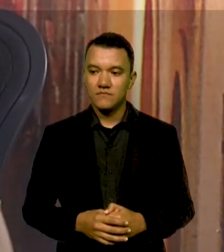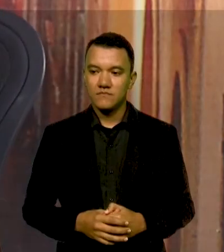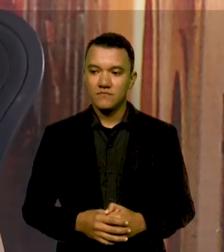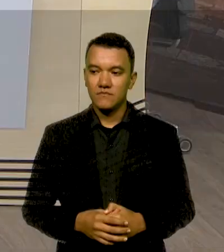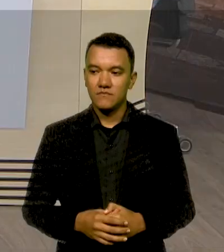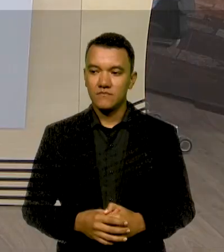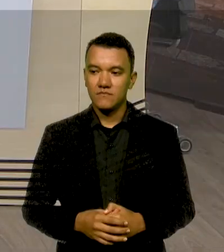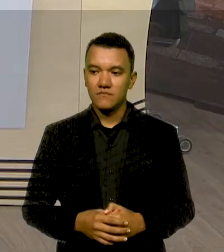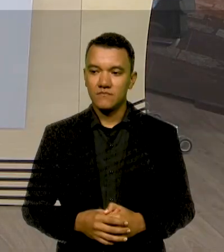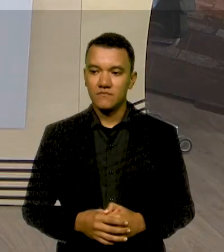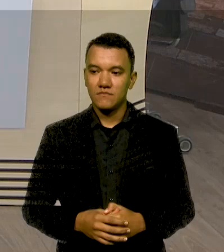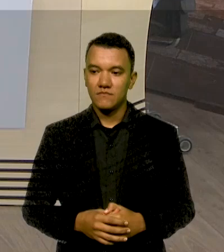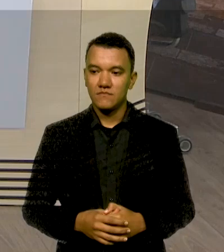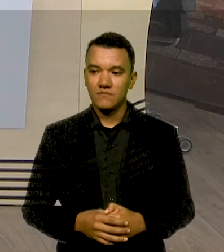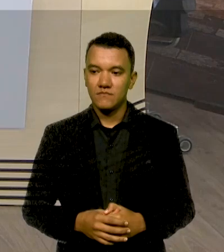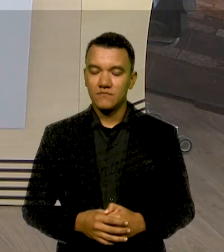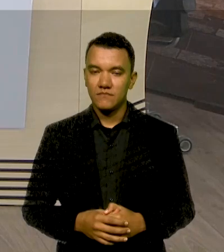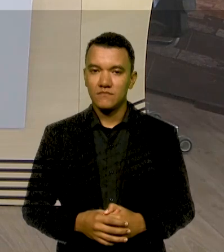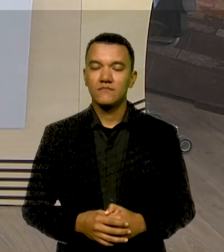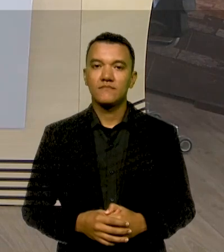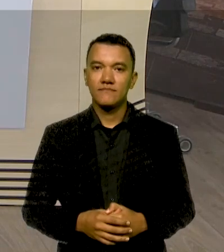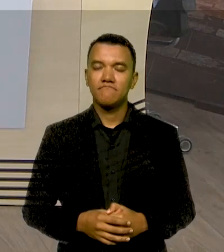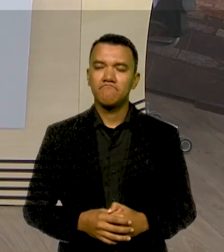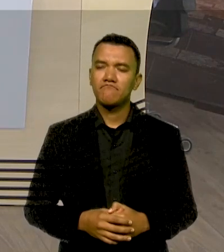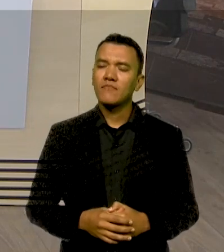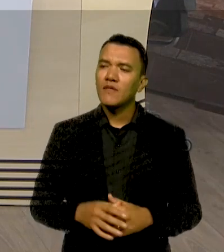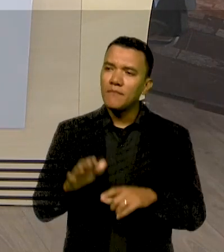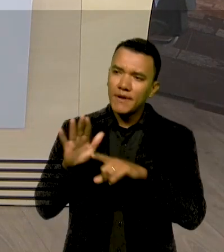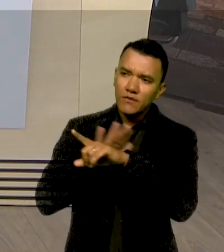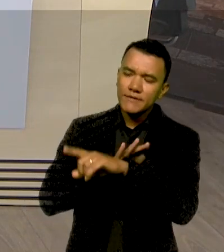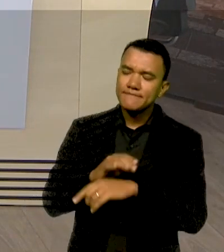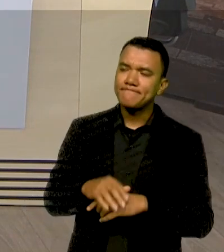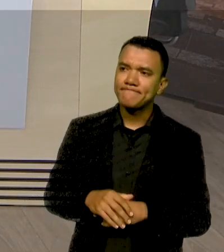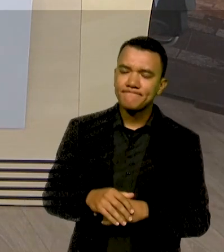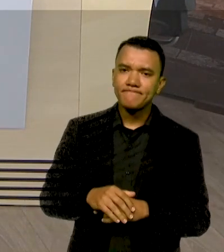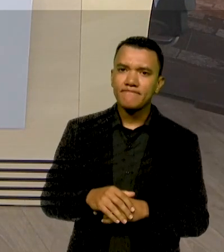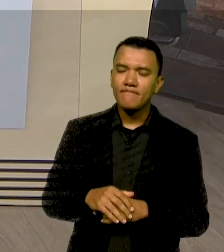minha família por isso. Era difícil